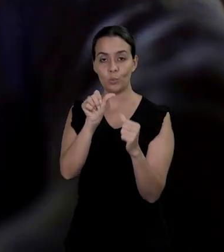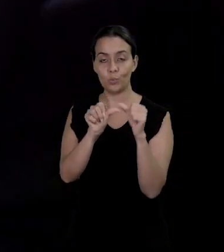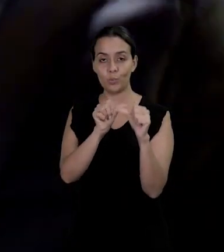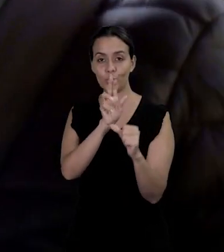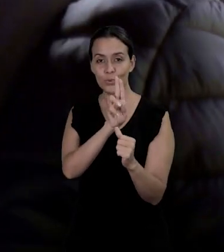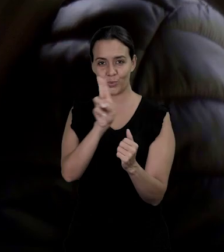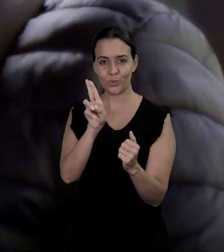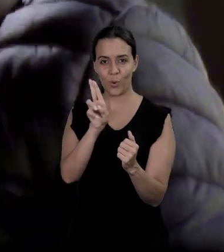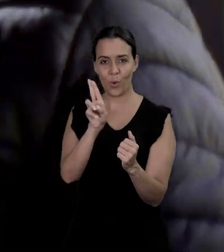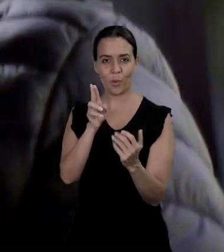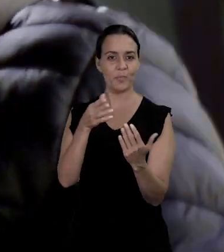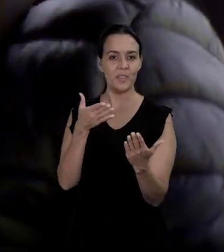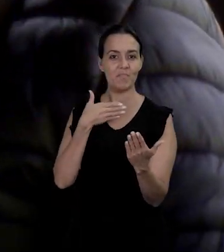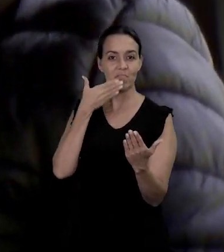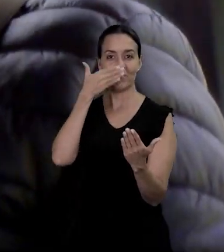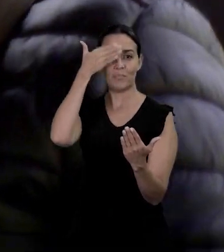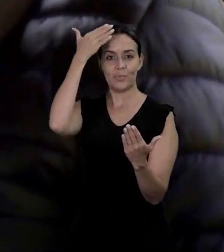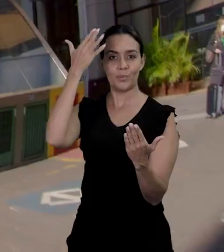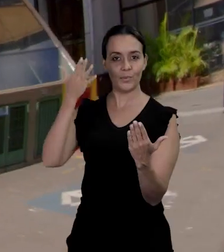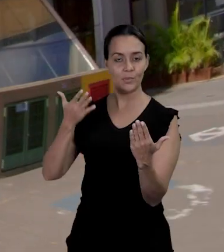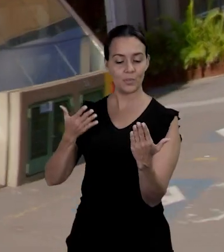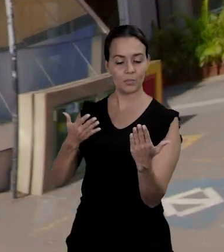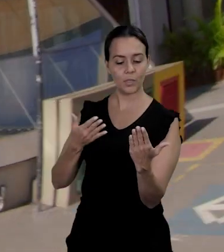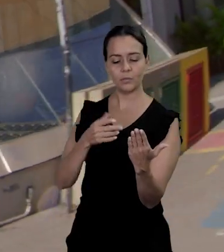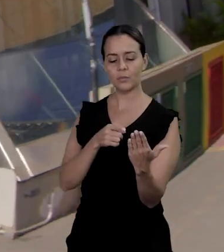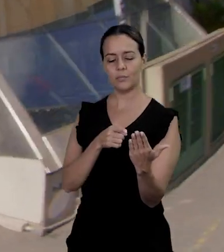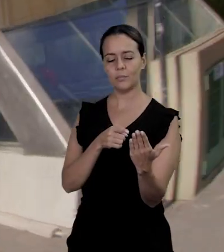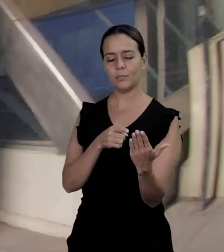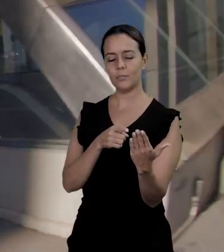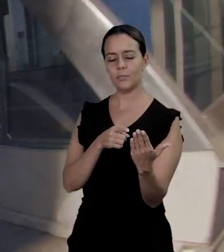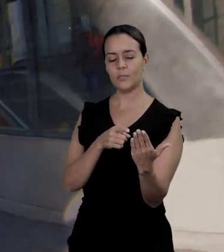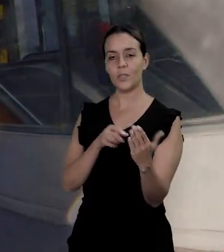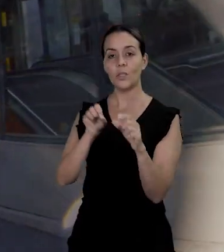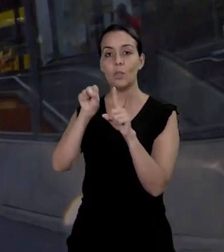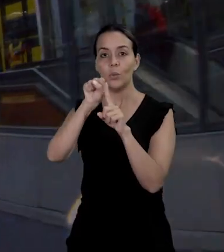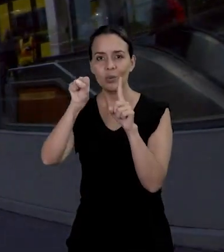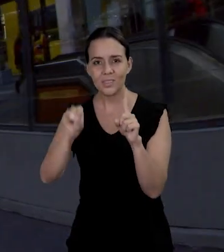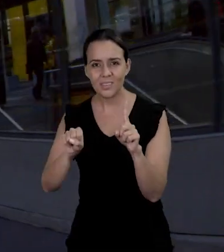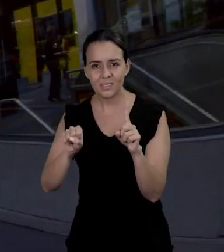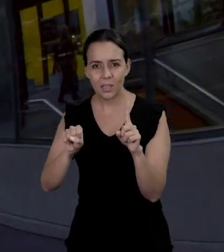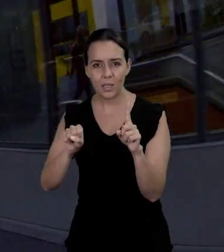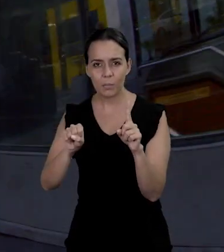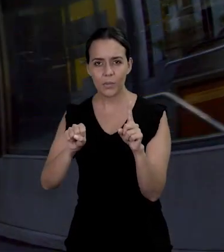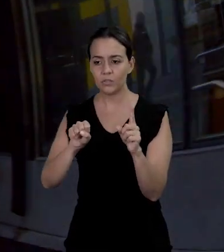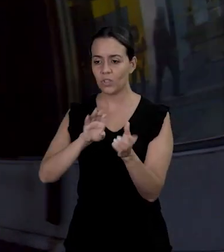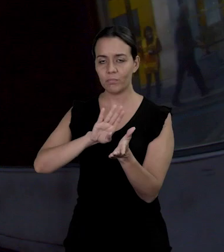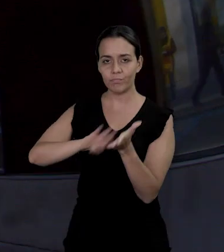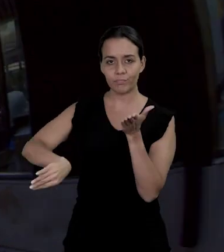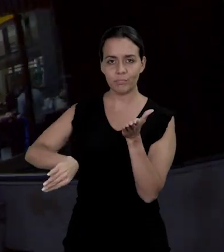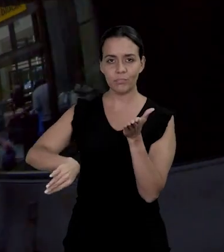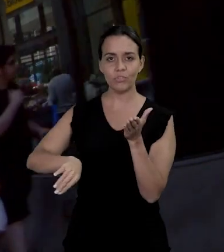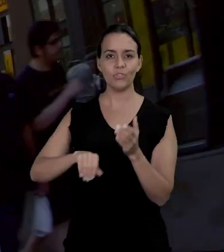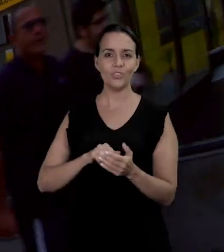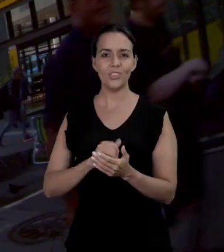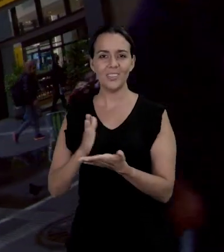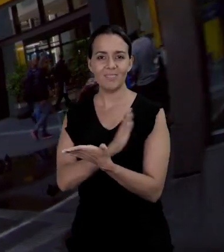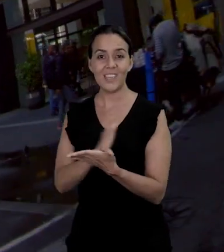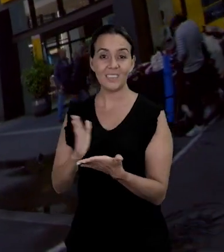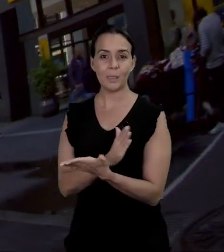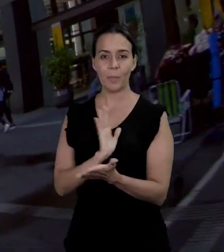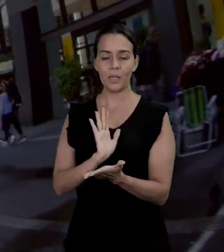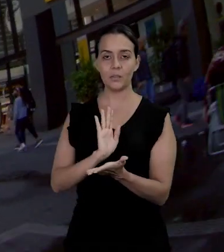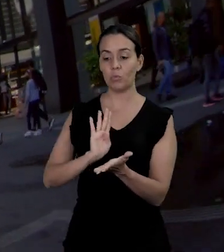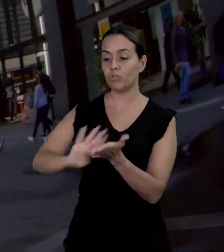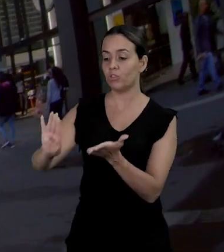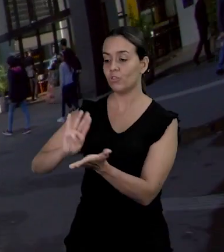já descarta logo de partida. Já descarta. Ou, exato, é uma coisa meio, Não. assim, que é muito sensível, né? E quem